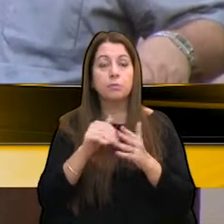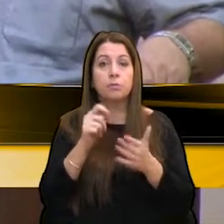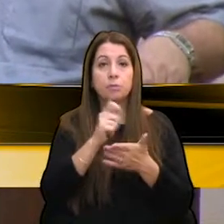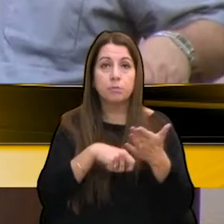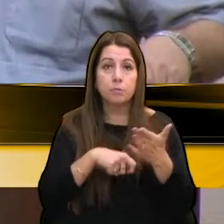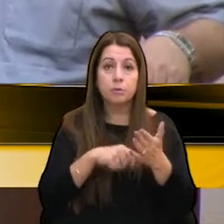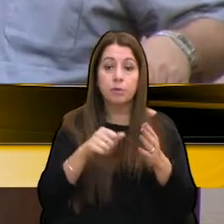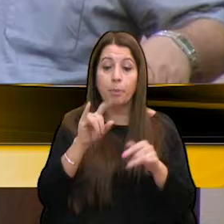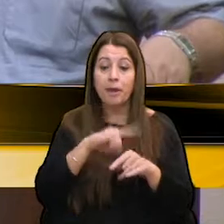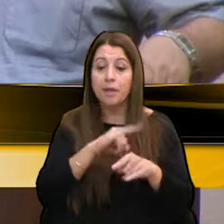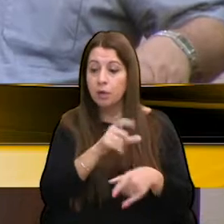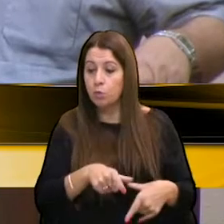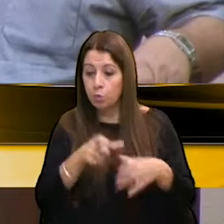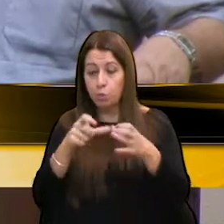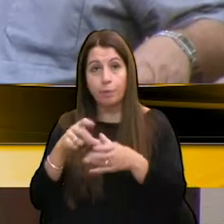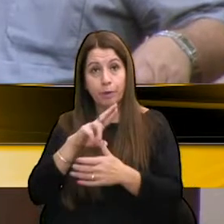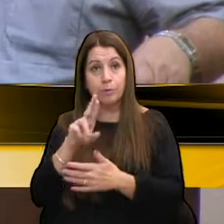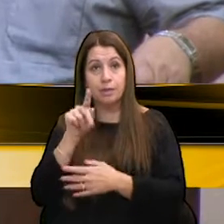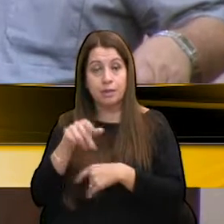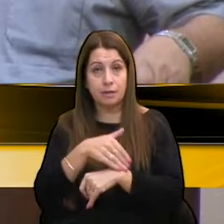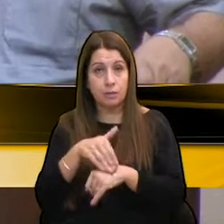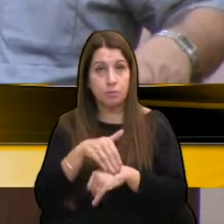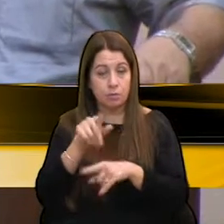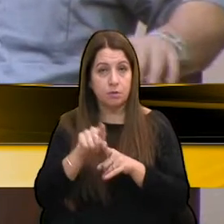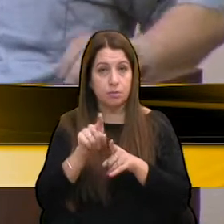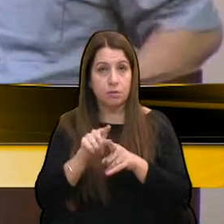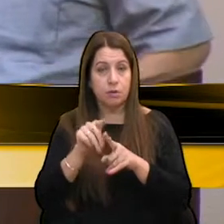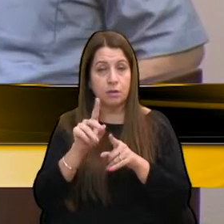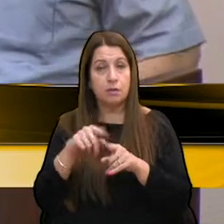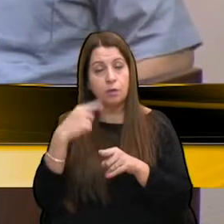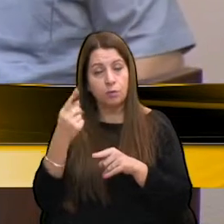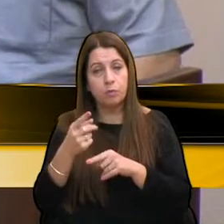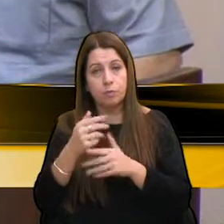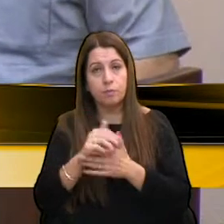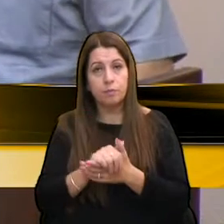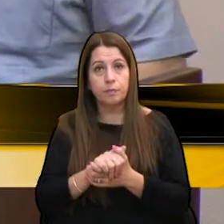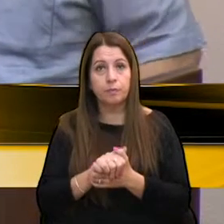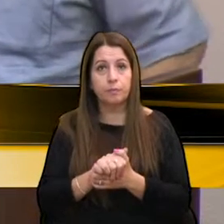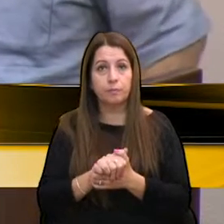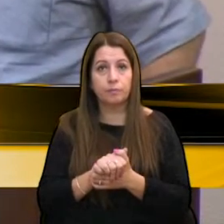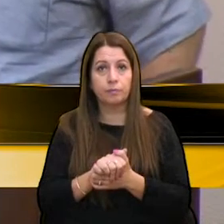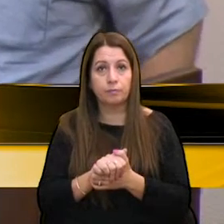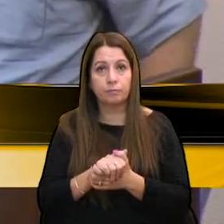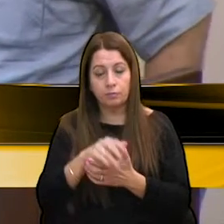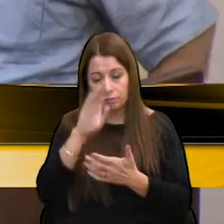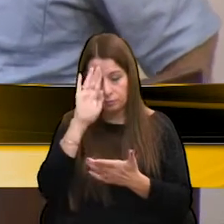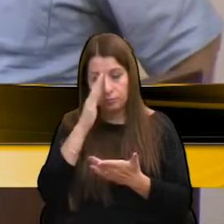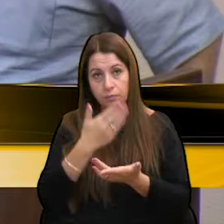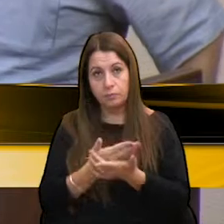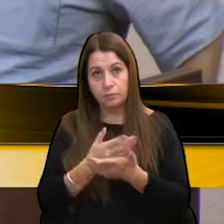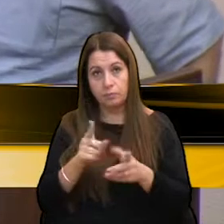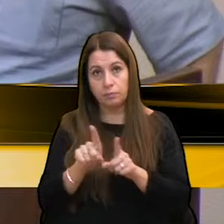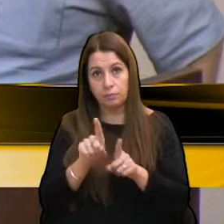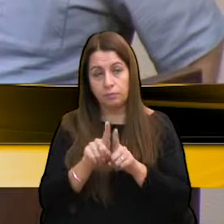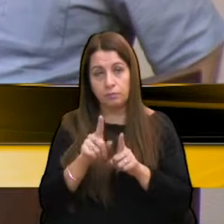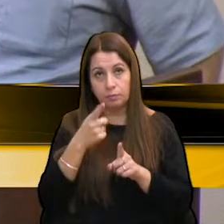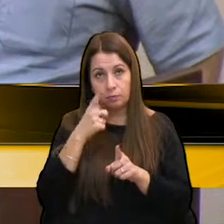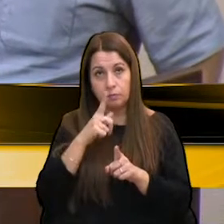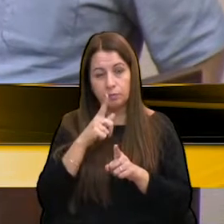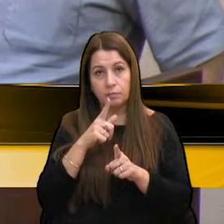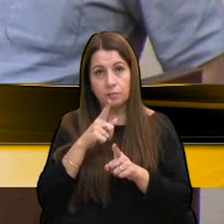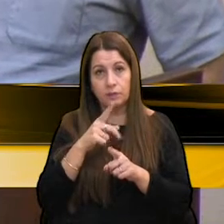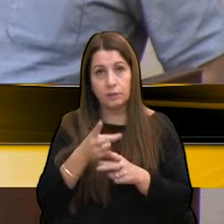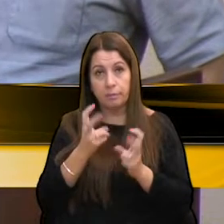banheiro químico. Além dessas outras, eu fui lá mais no final da tarde, né? Então, eu acredito que isso também